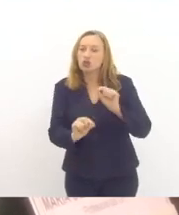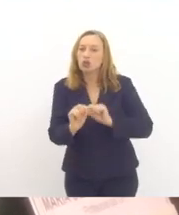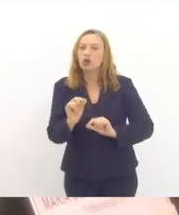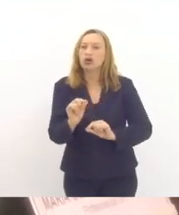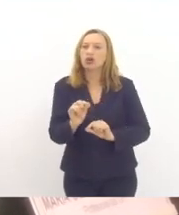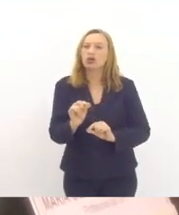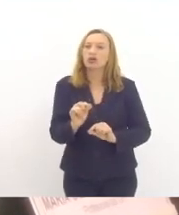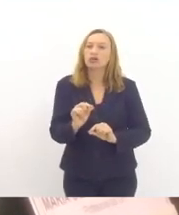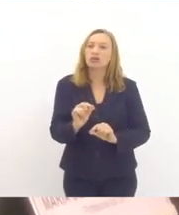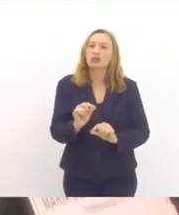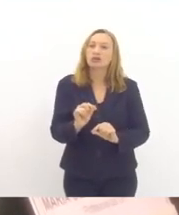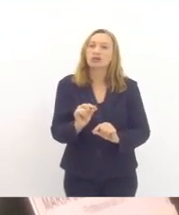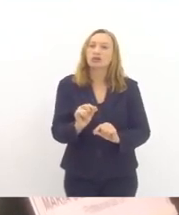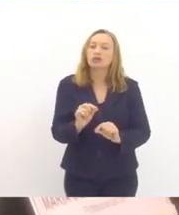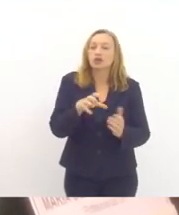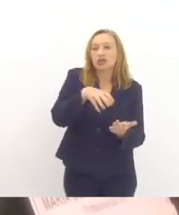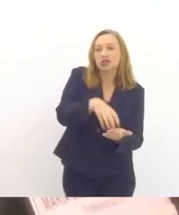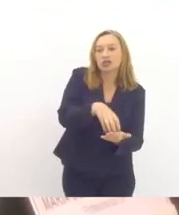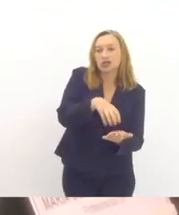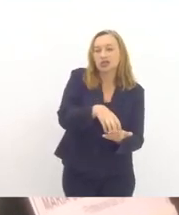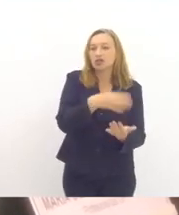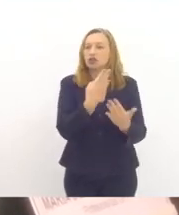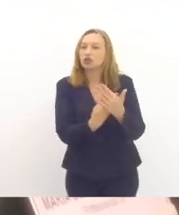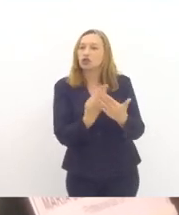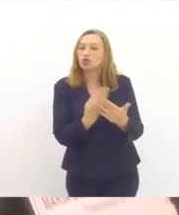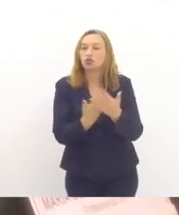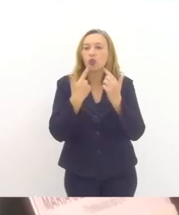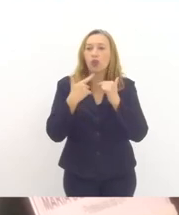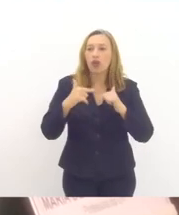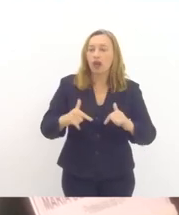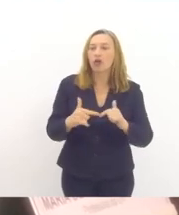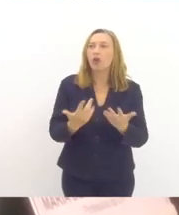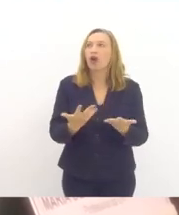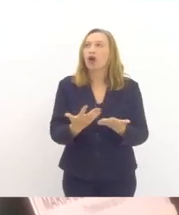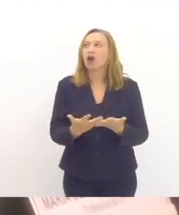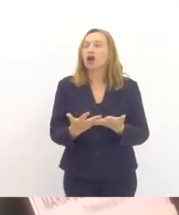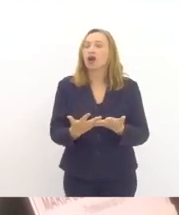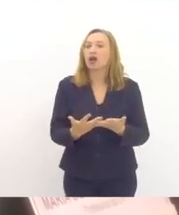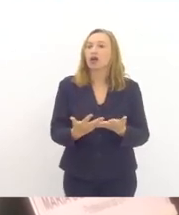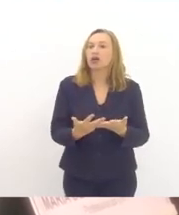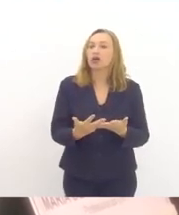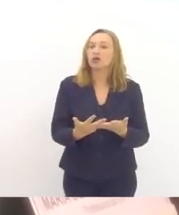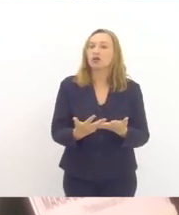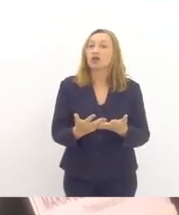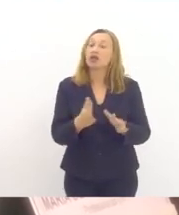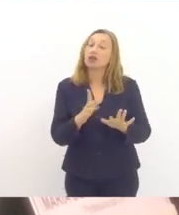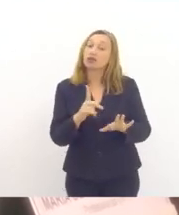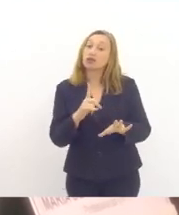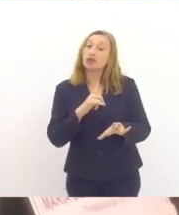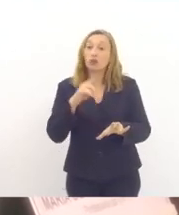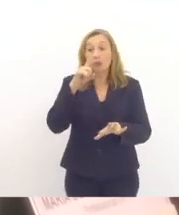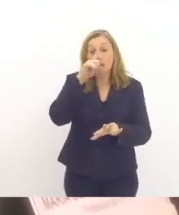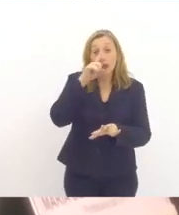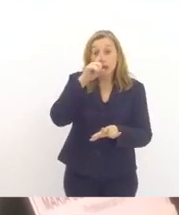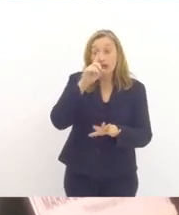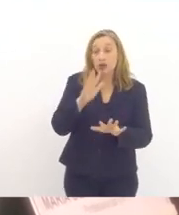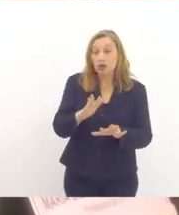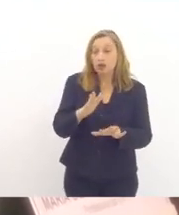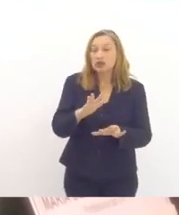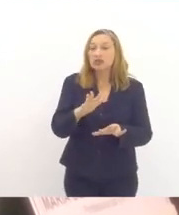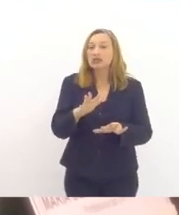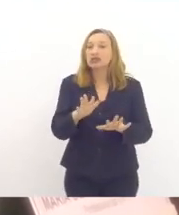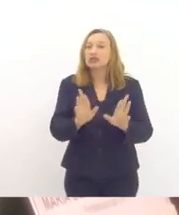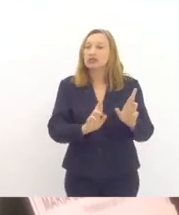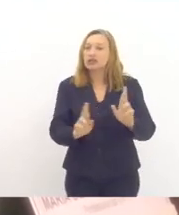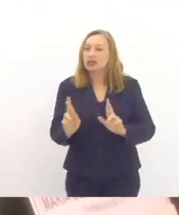essa denominação Centro de Estudos de Língua, ela corre um determinado risco de ser